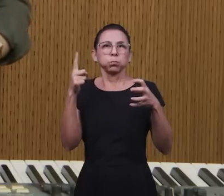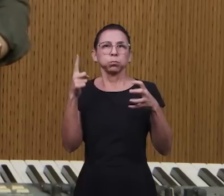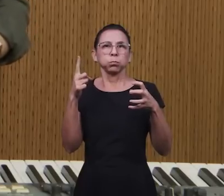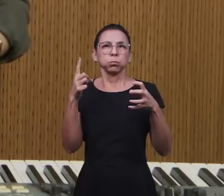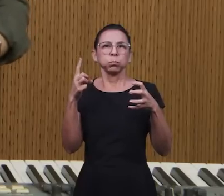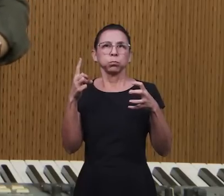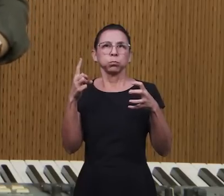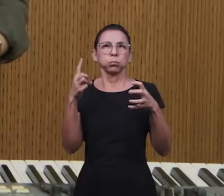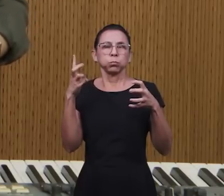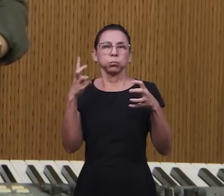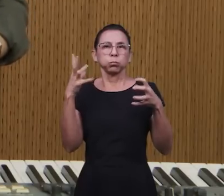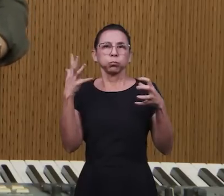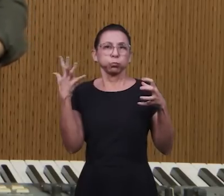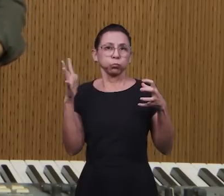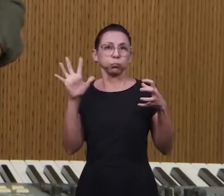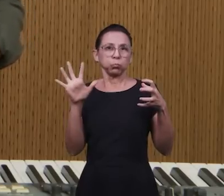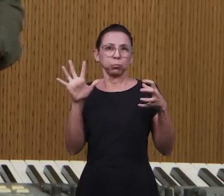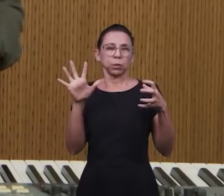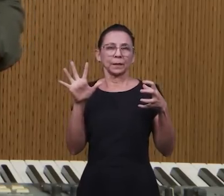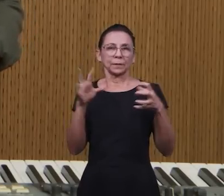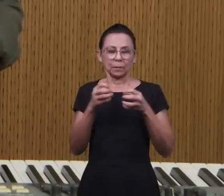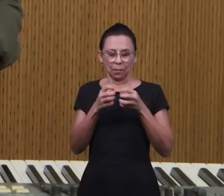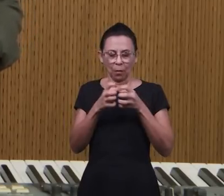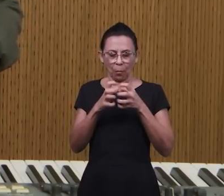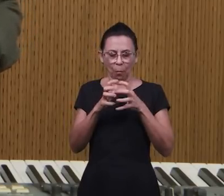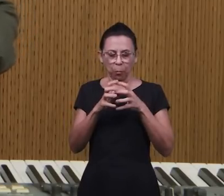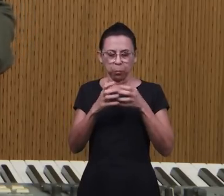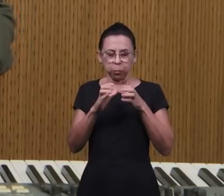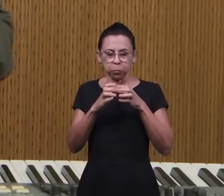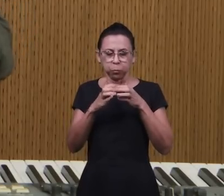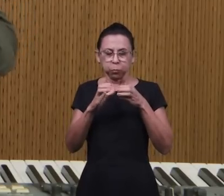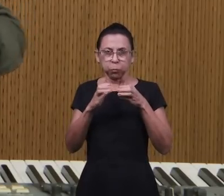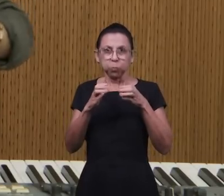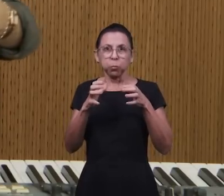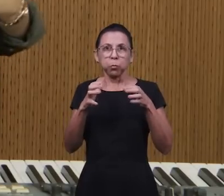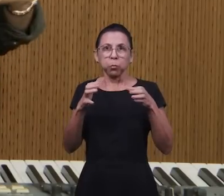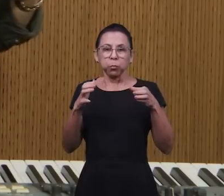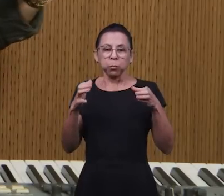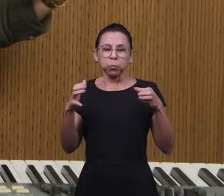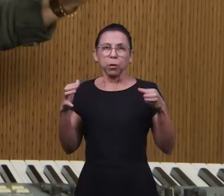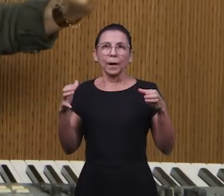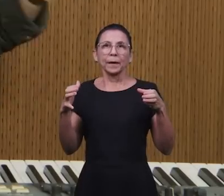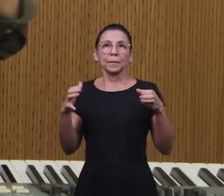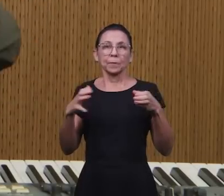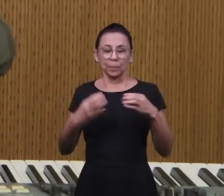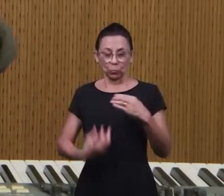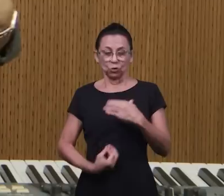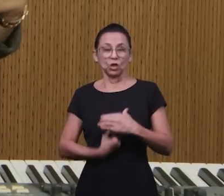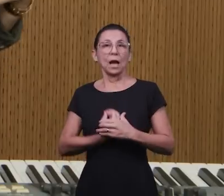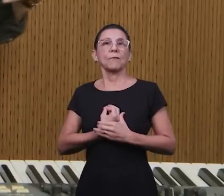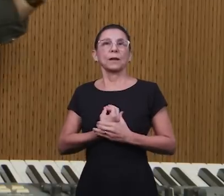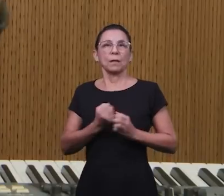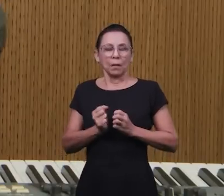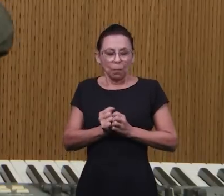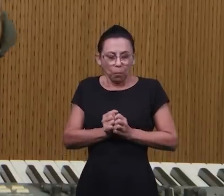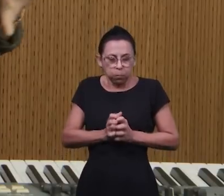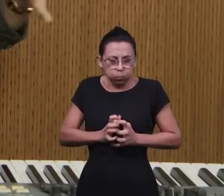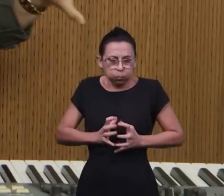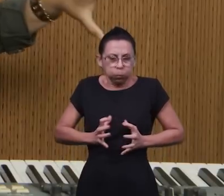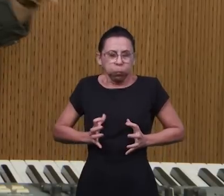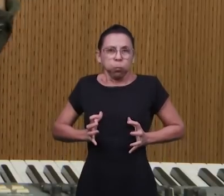5 vezes. Abrir cada vez bem pouquinho para que o meu diafragma pudesse ter essa movimentação,